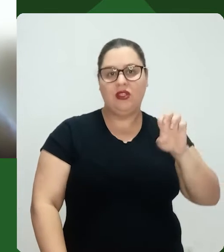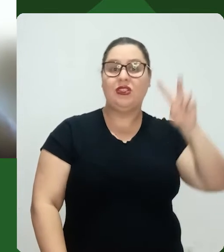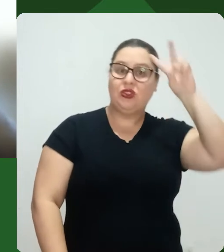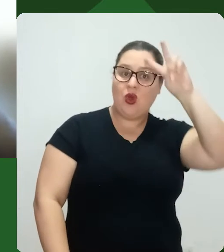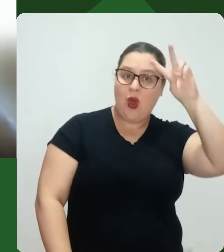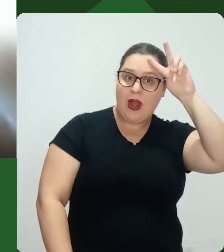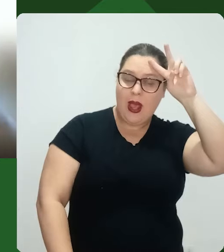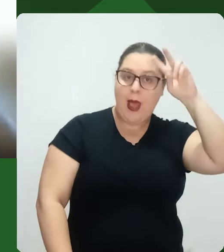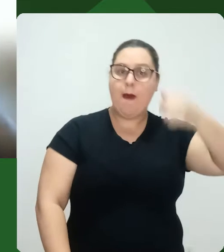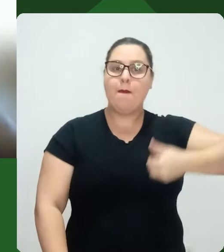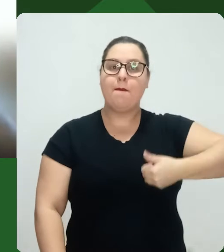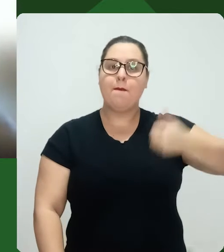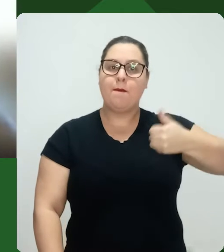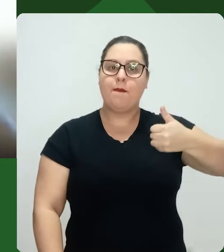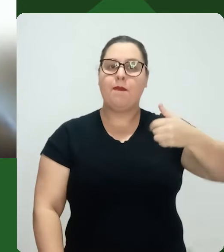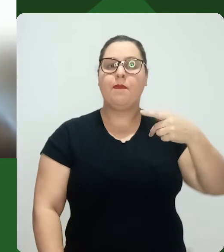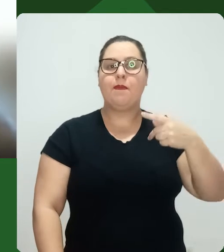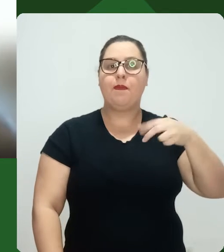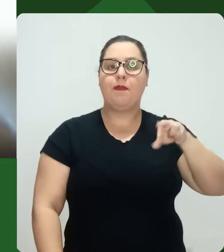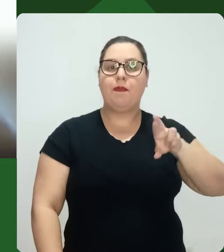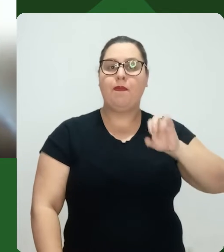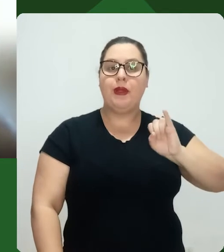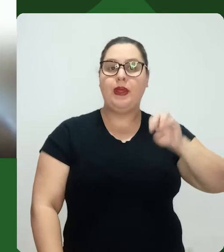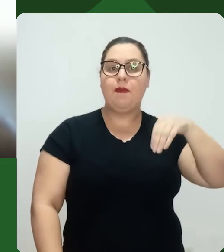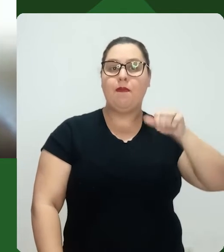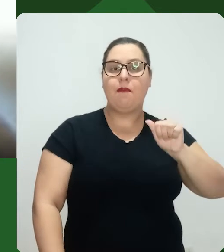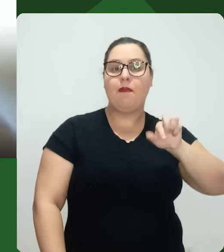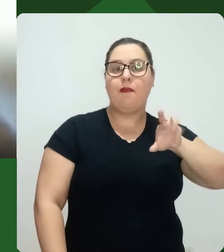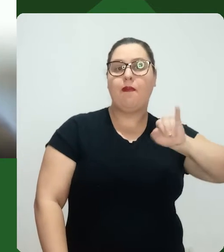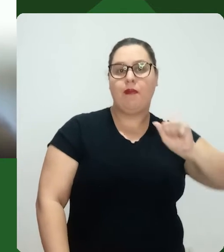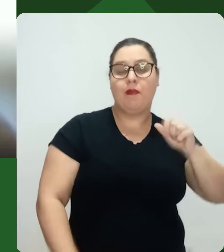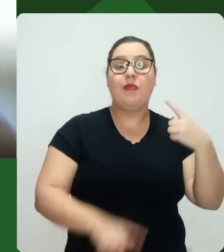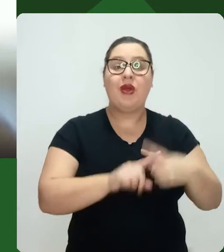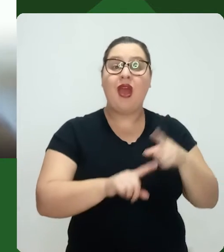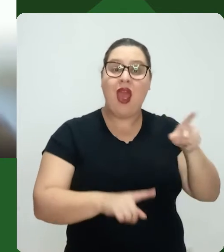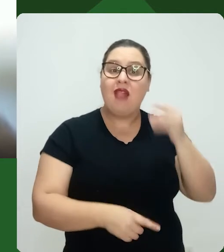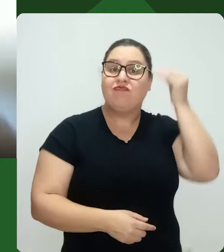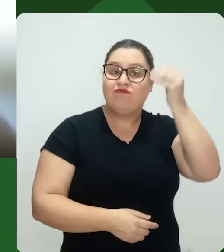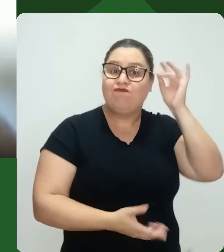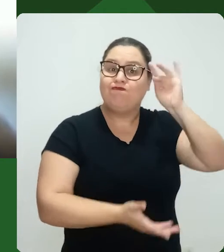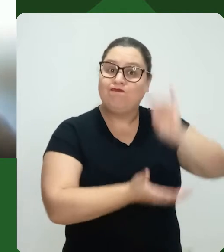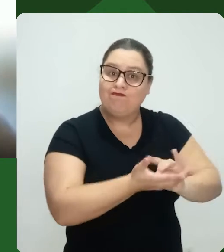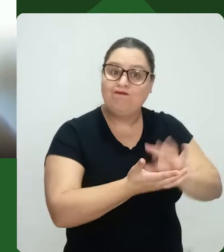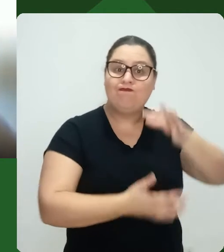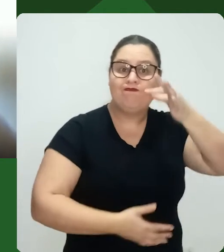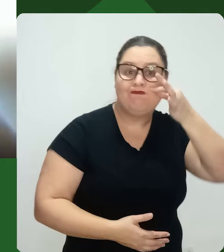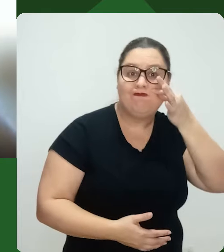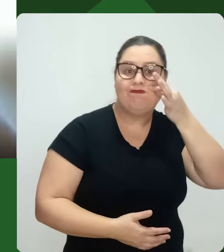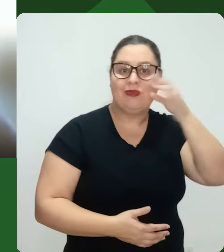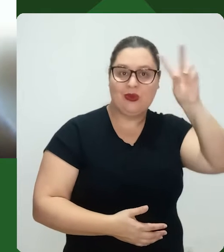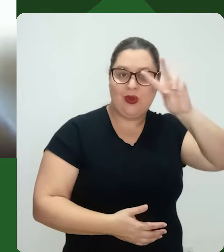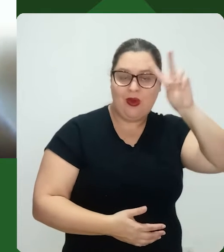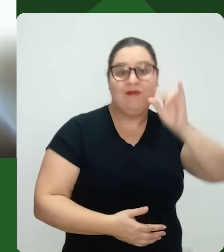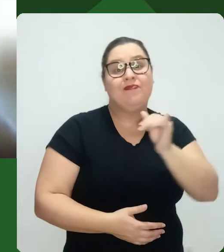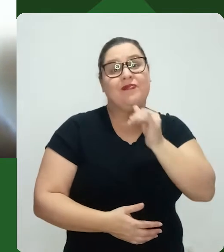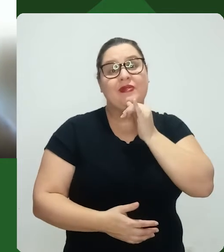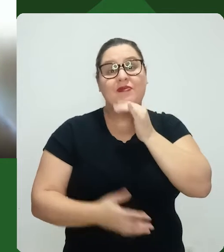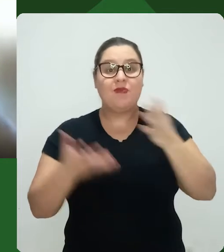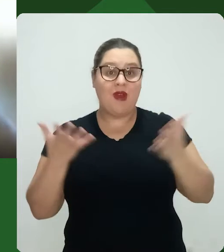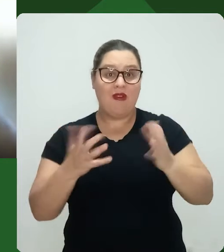ela teve experiência nisso, se ela experienciou, ela é uma fonte histórica primária, porque ela viveu aquilo, né. Então, vamos